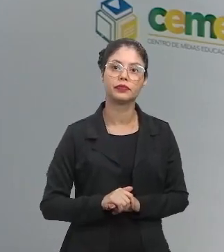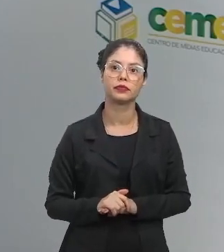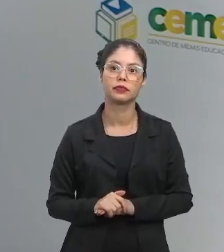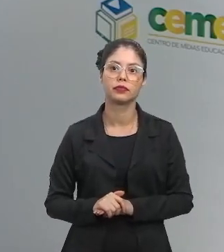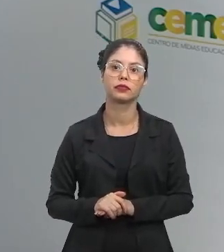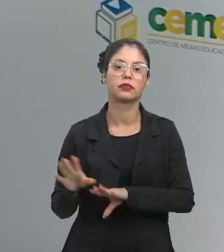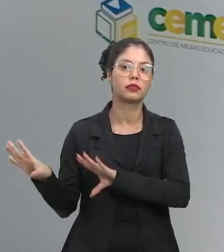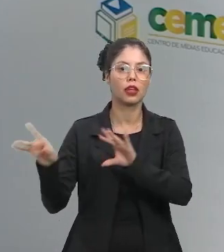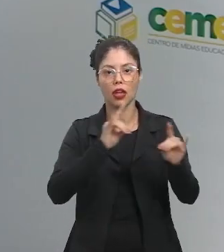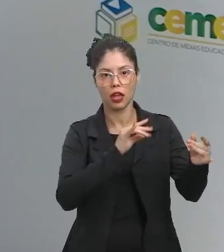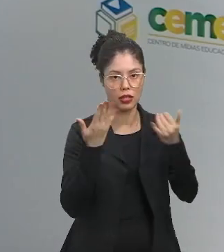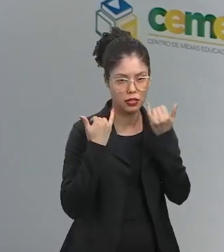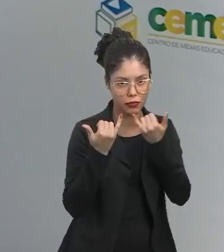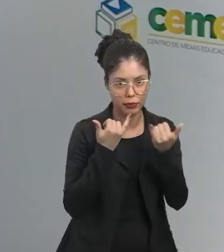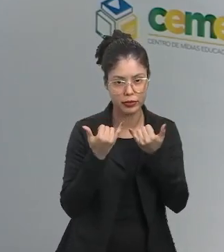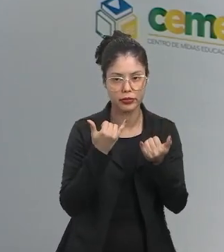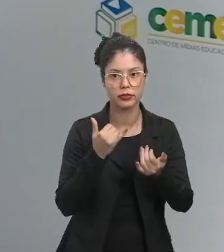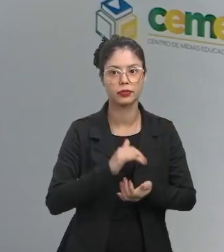para trazer